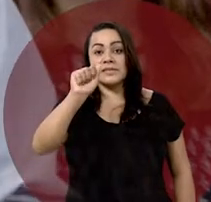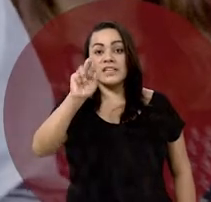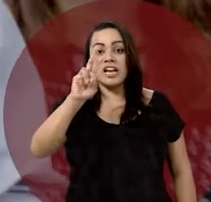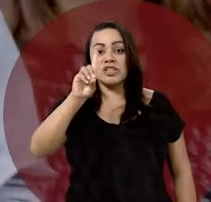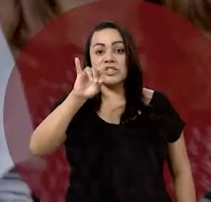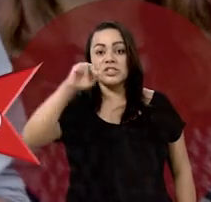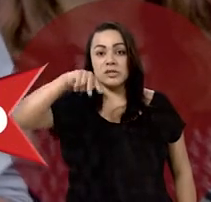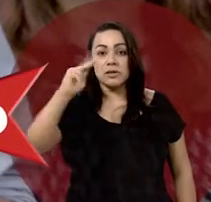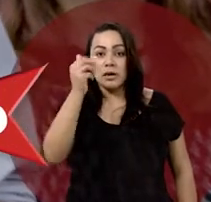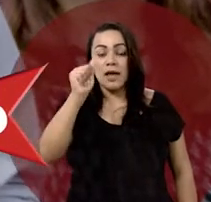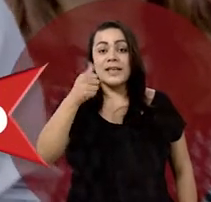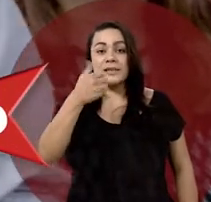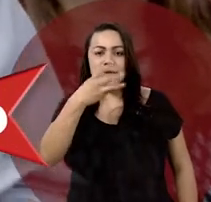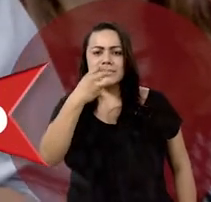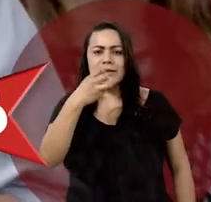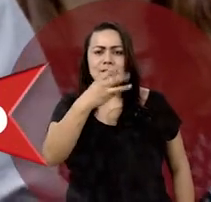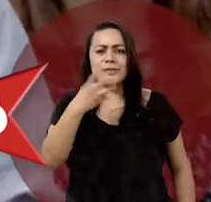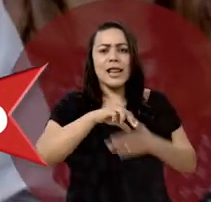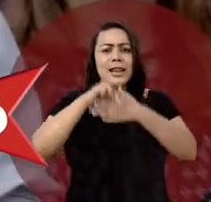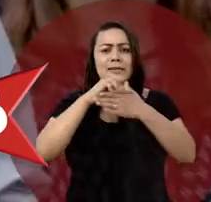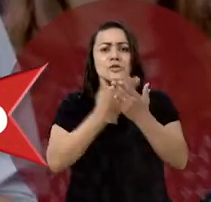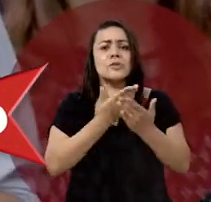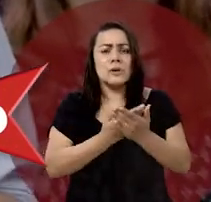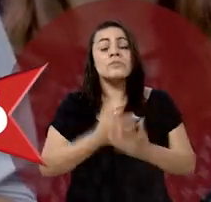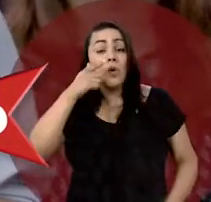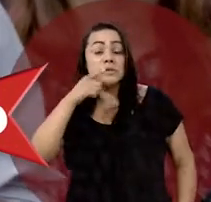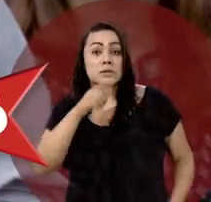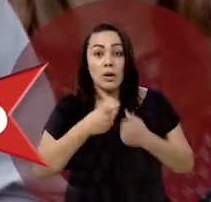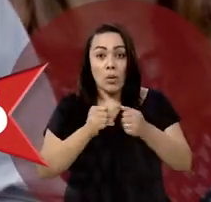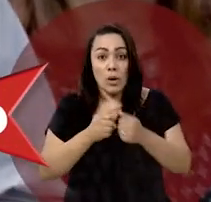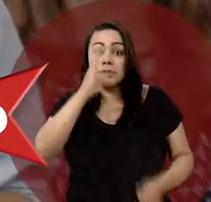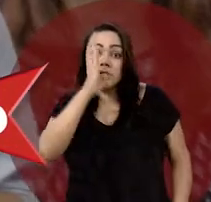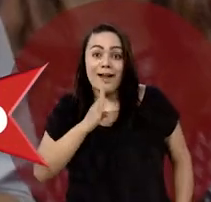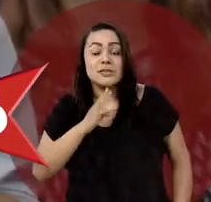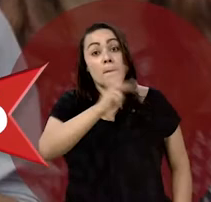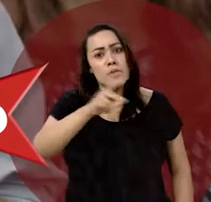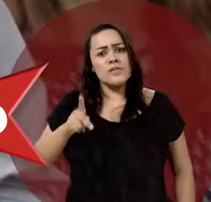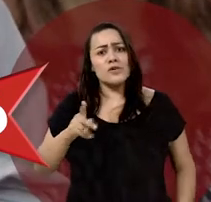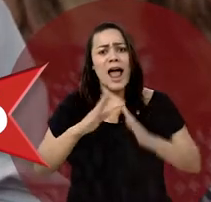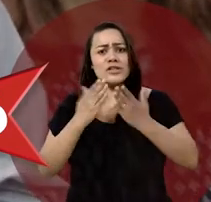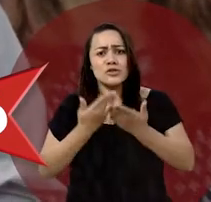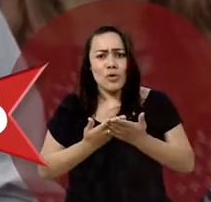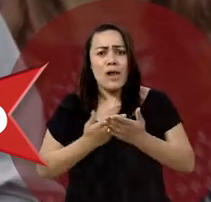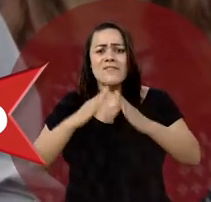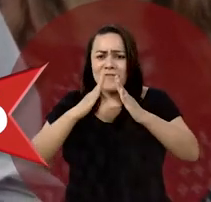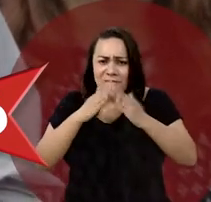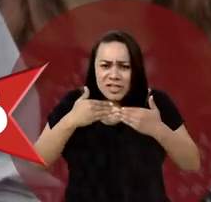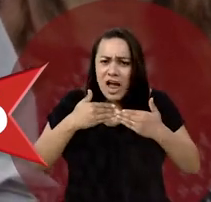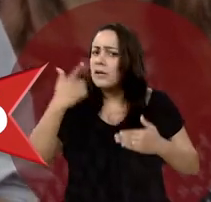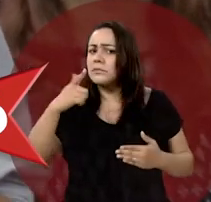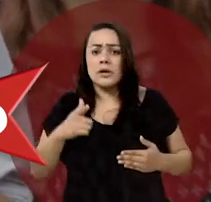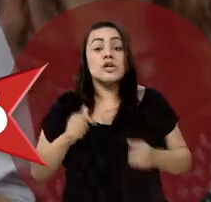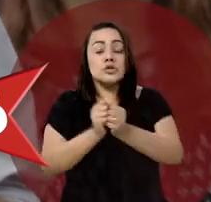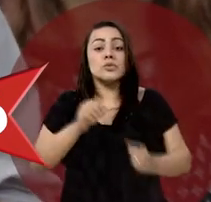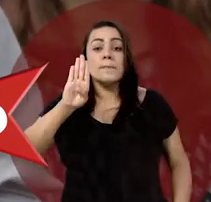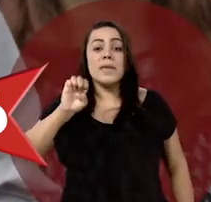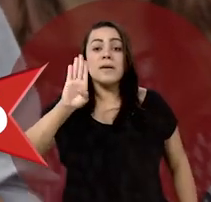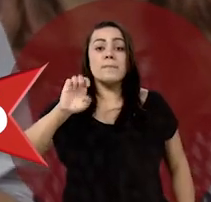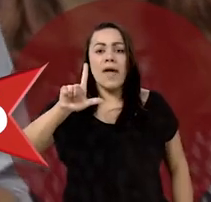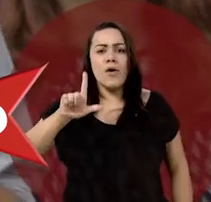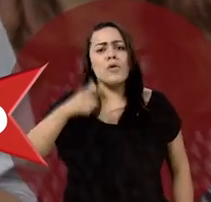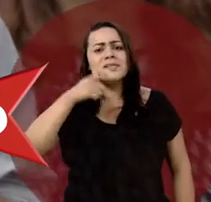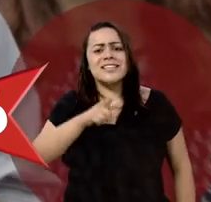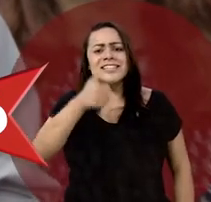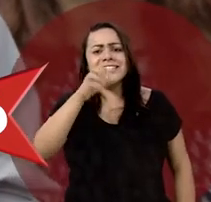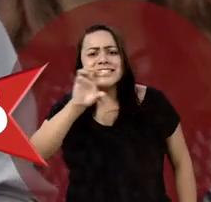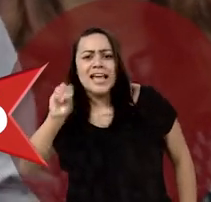Sou Fábio Sardinha, 13333. Como líder estudantil, conseguimos aprovar o passe livre. Como professor, impedimos o fechamento de escolas e, através da deputada